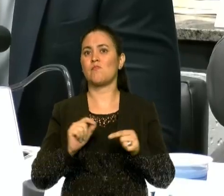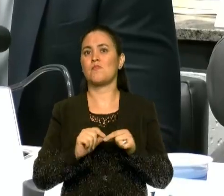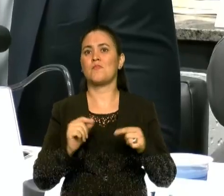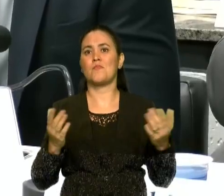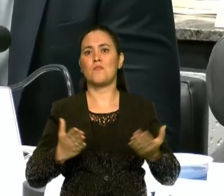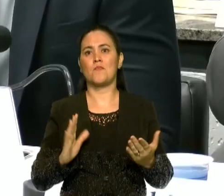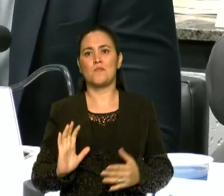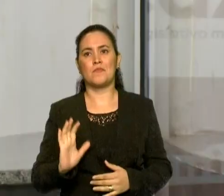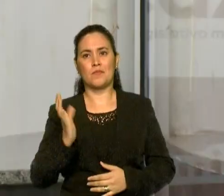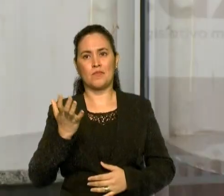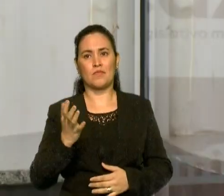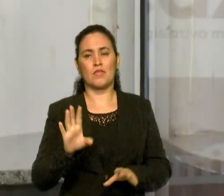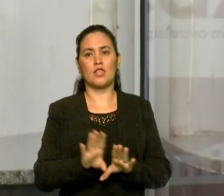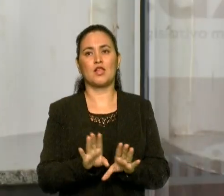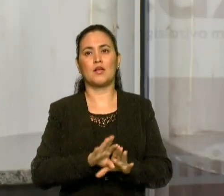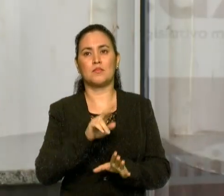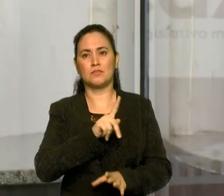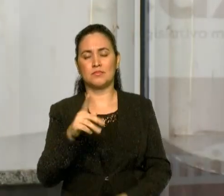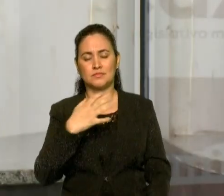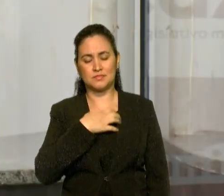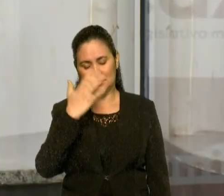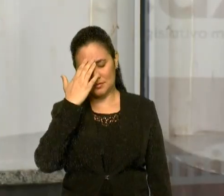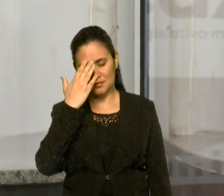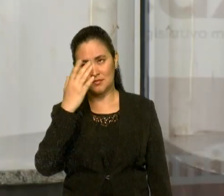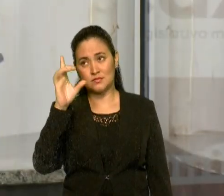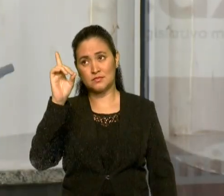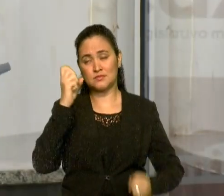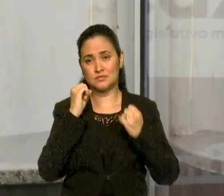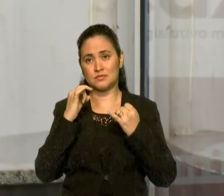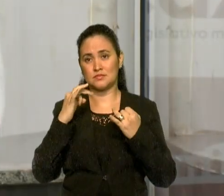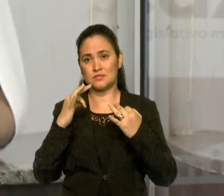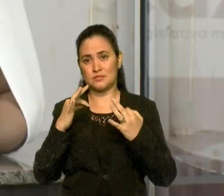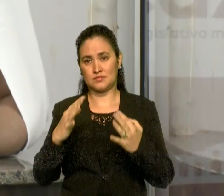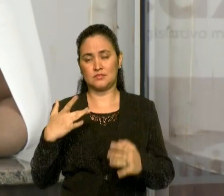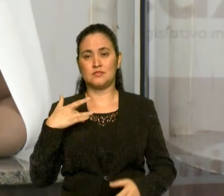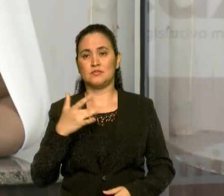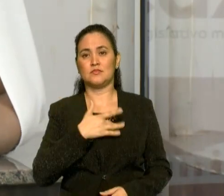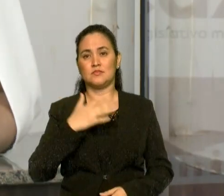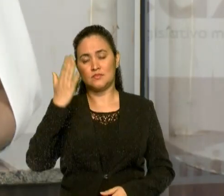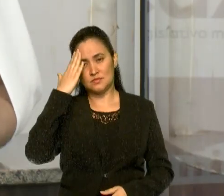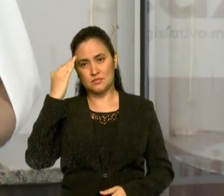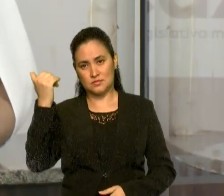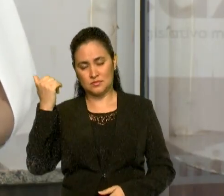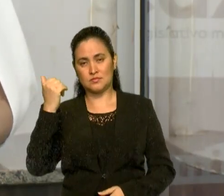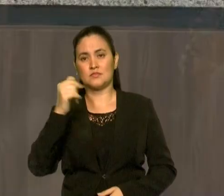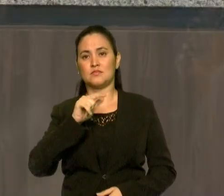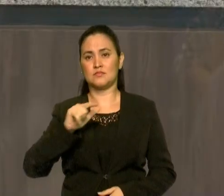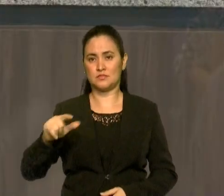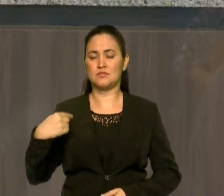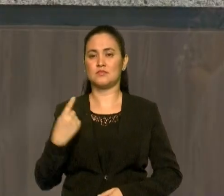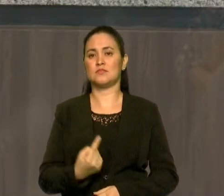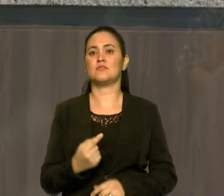a sensibilidade da nossa presidente. Muito obrigado e que Deus possa nos abençoar com muita saúde e sabedoria para conduzir os trabalhos.